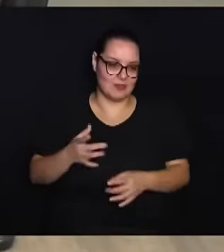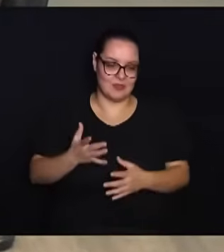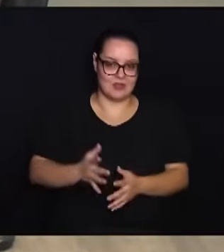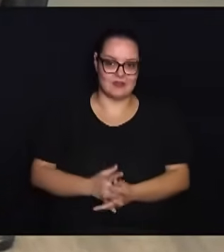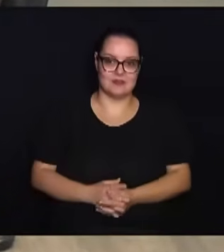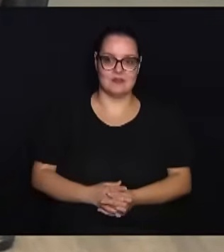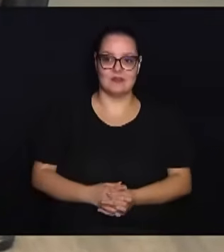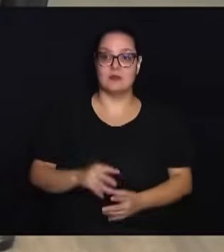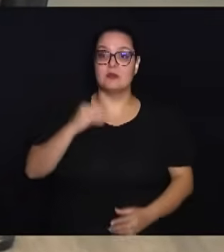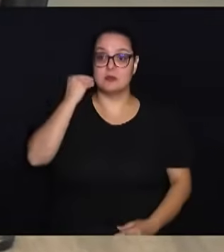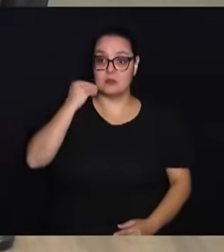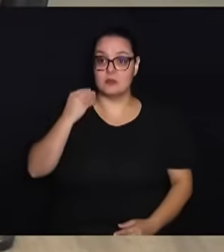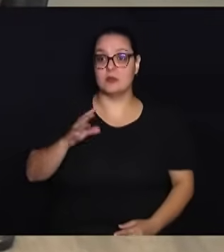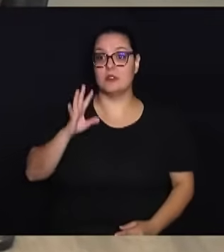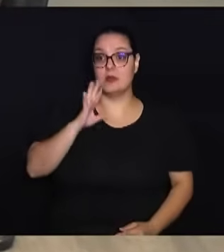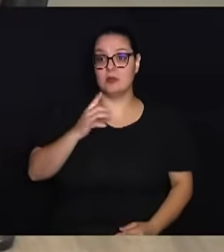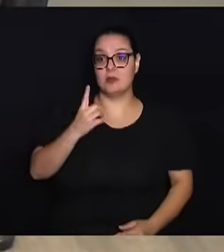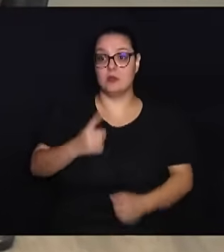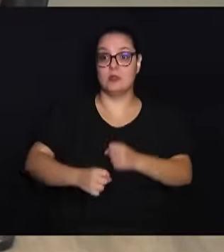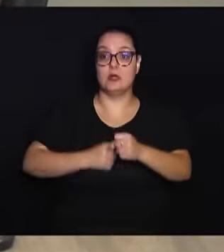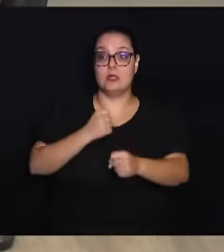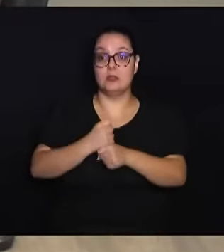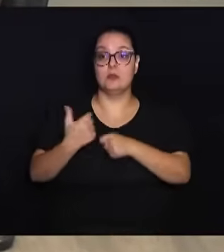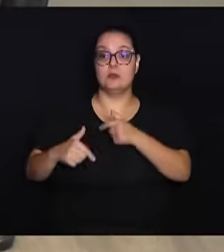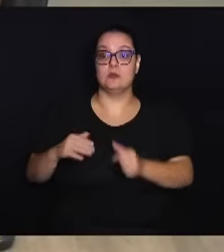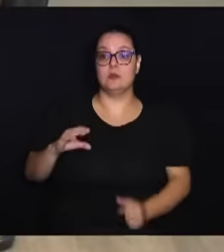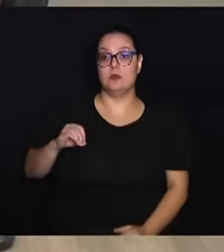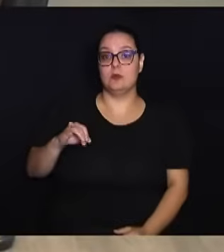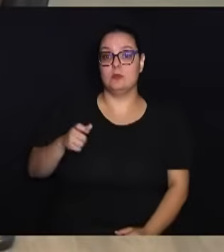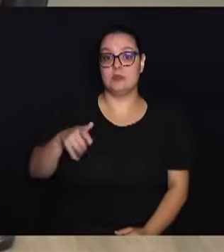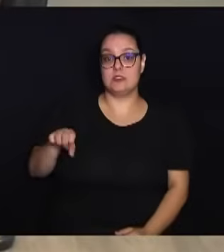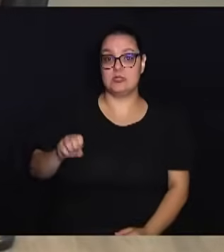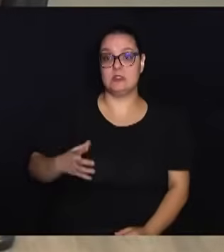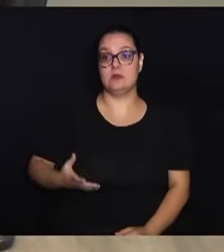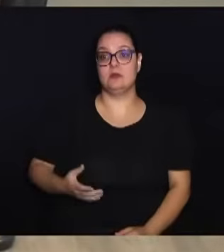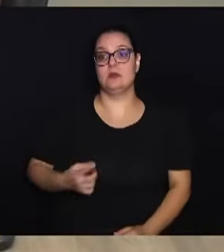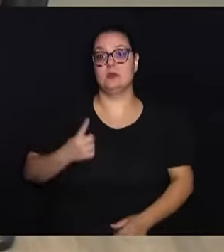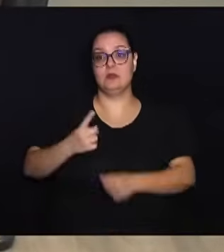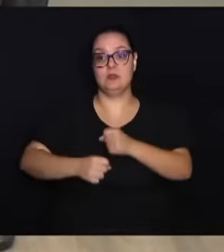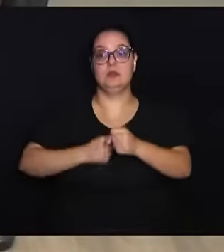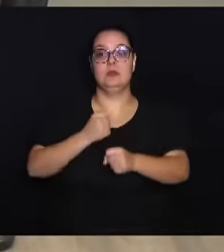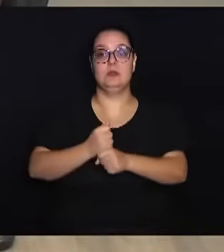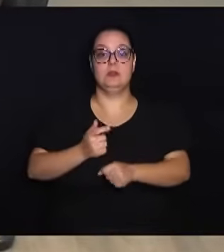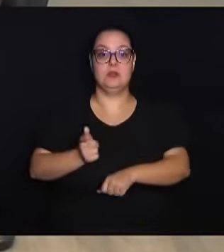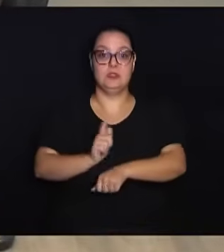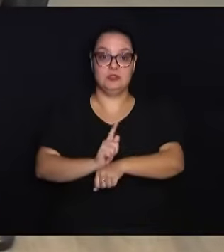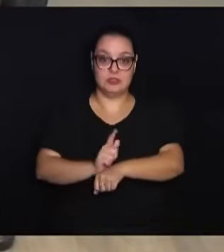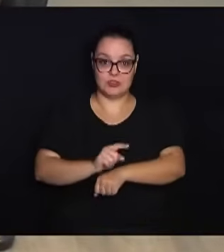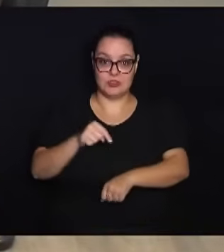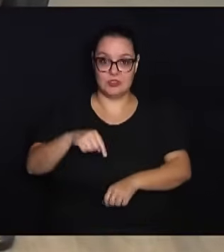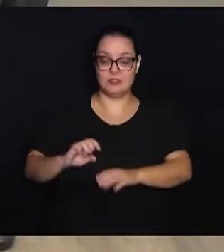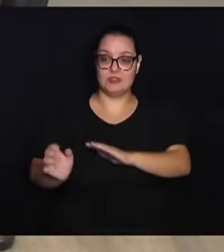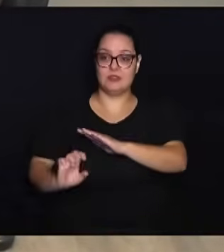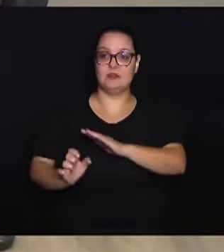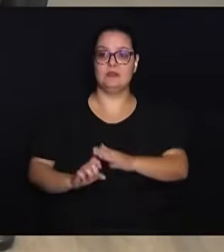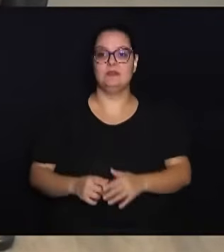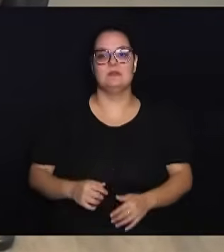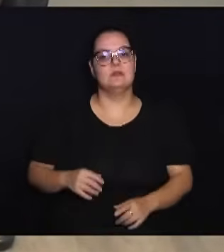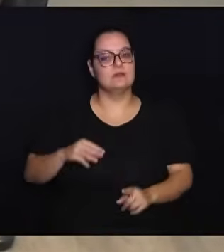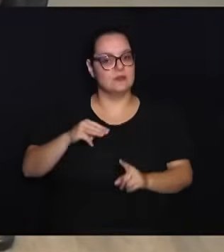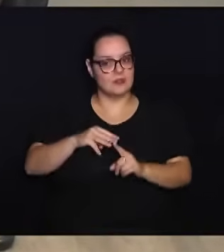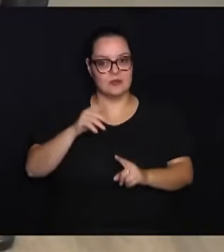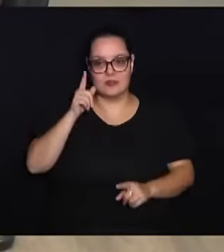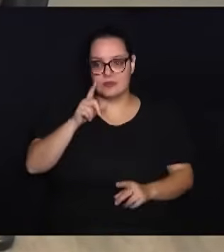Eu fiquei 1 ano trabalhando só por comissão. E aí, em 1 ano, eu me tornei gerente dessa empresa. Bati as metas